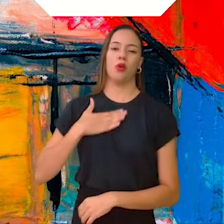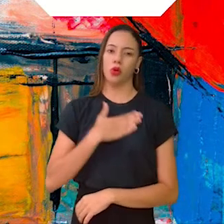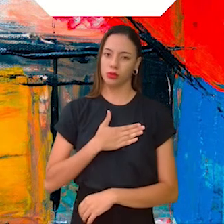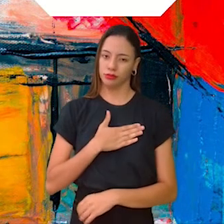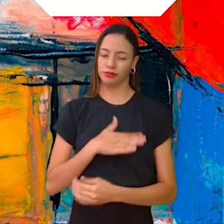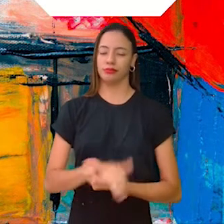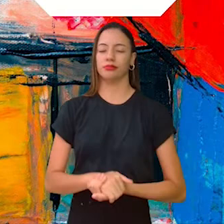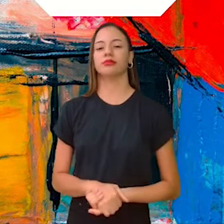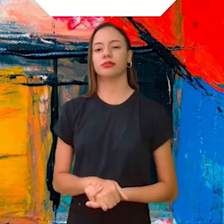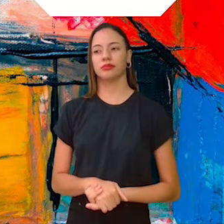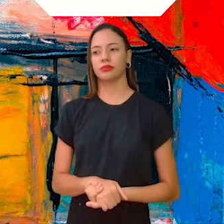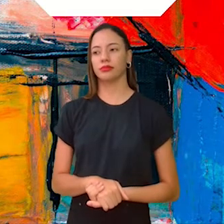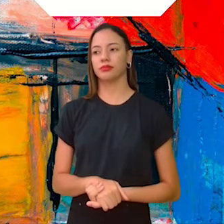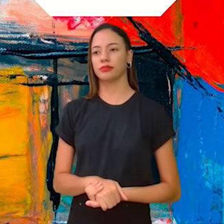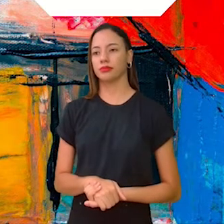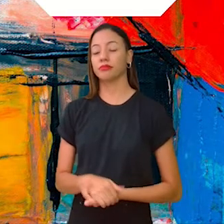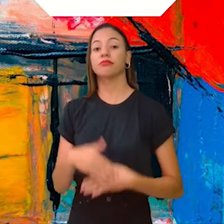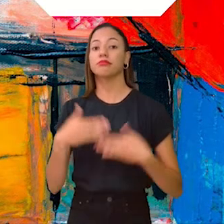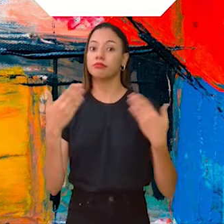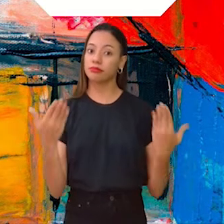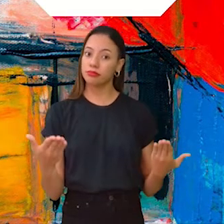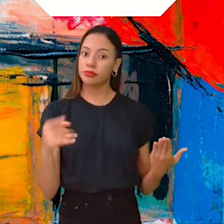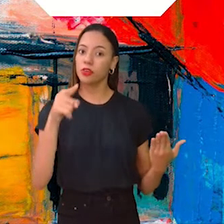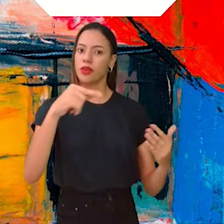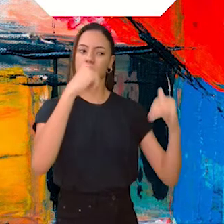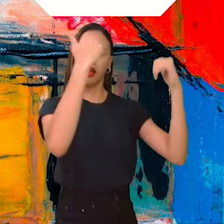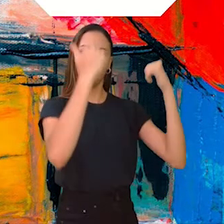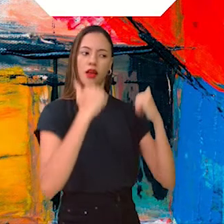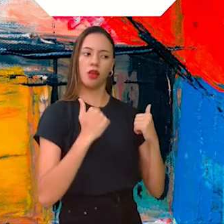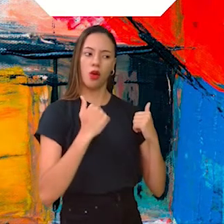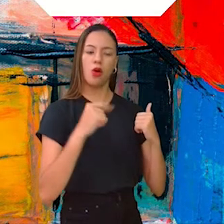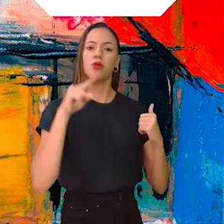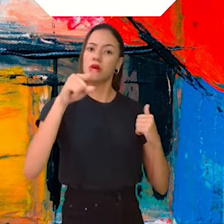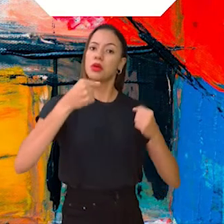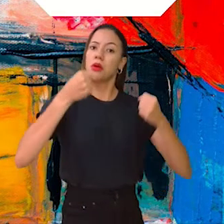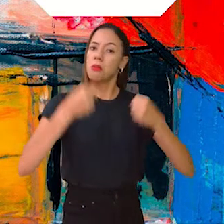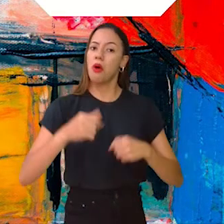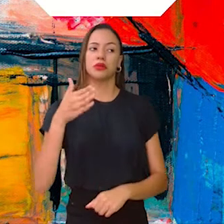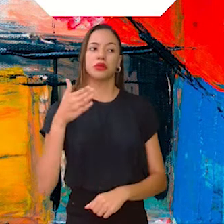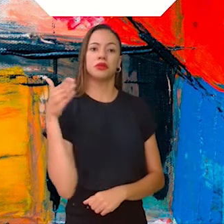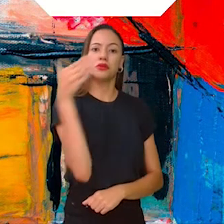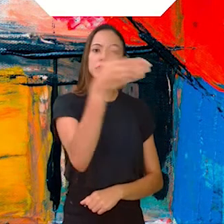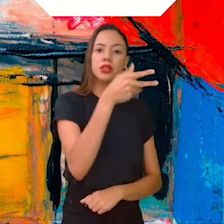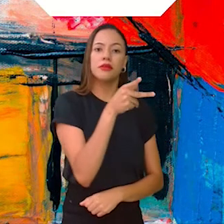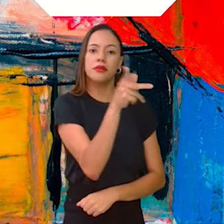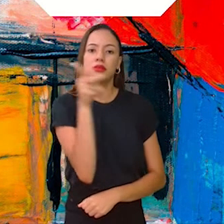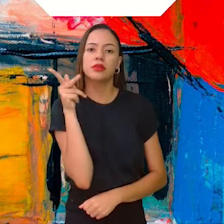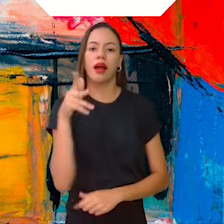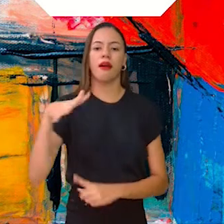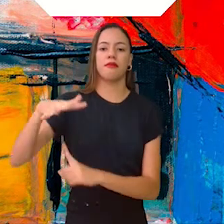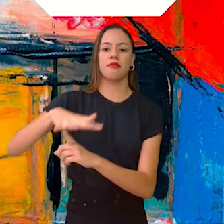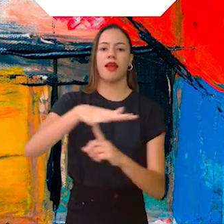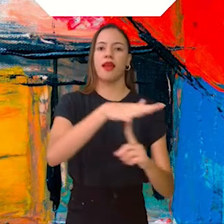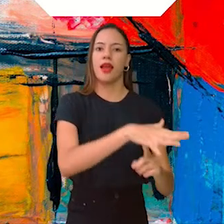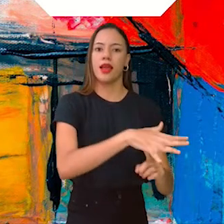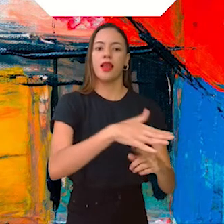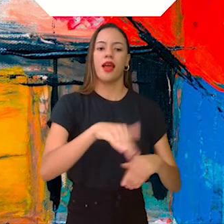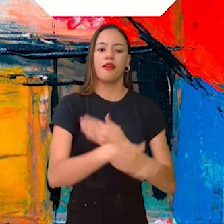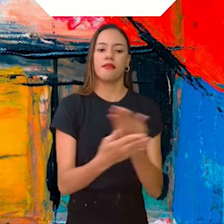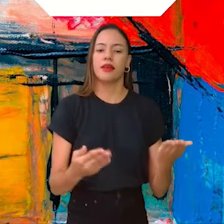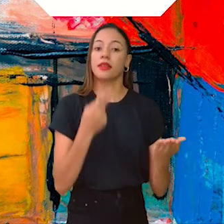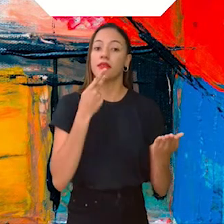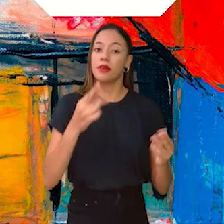ó, tendo em vista isso, você pode visitar feiras, eventos, né, que falem sobre profissões,